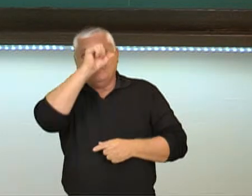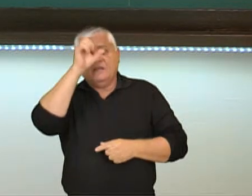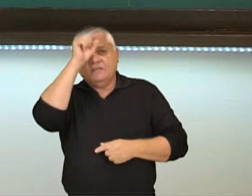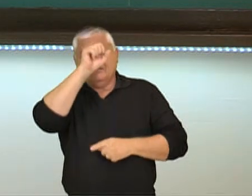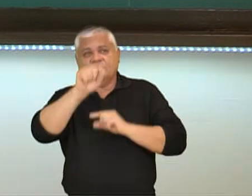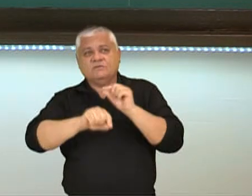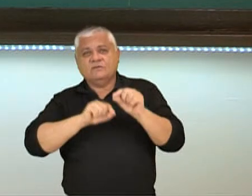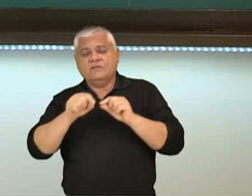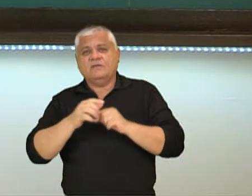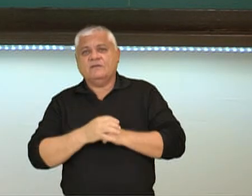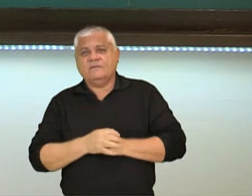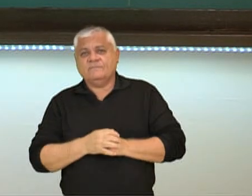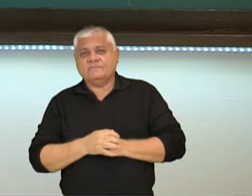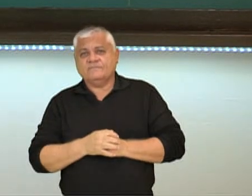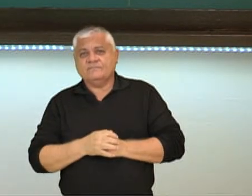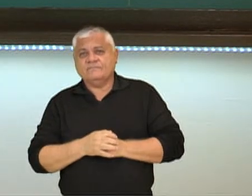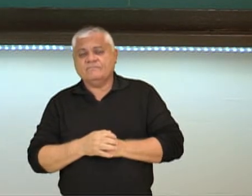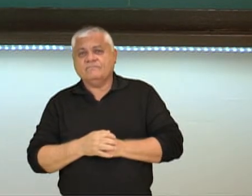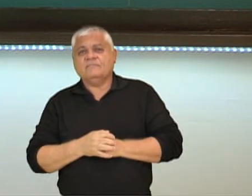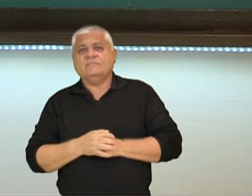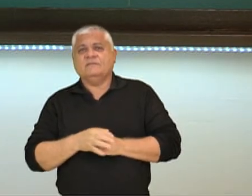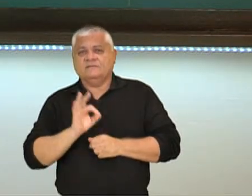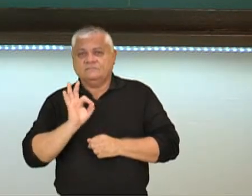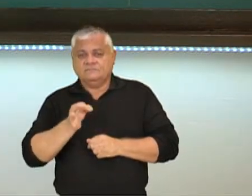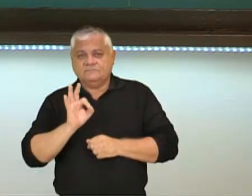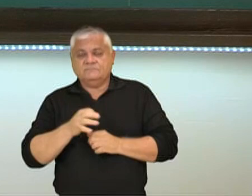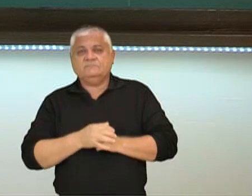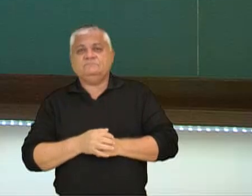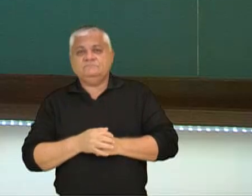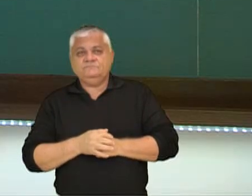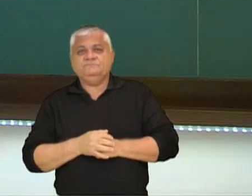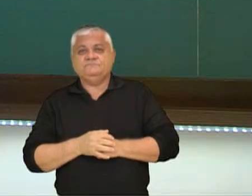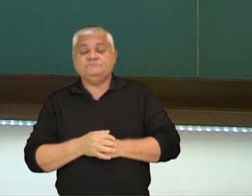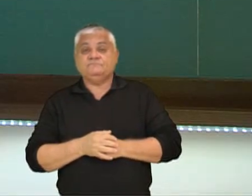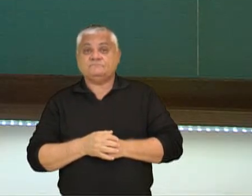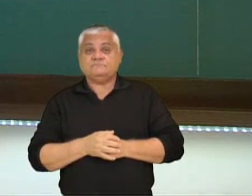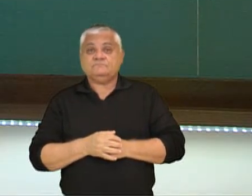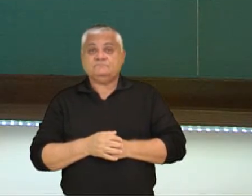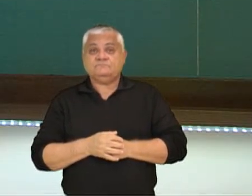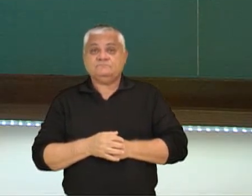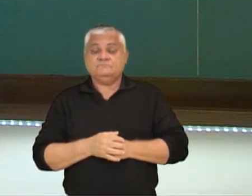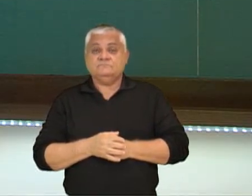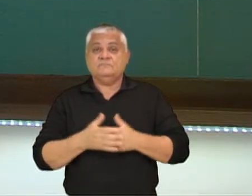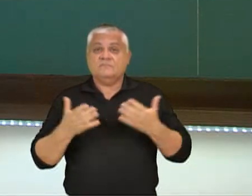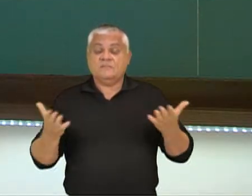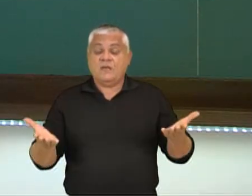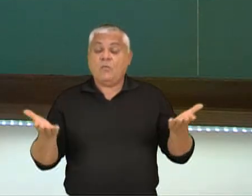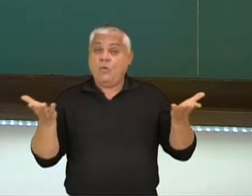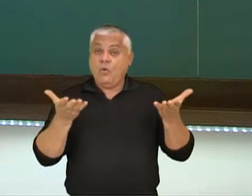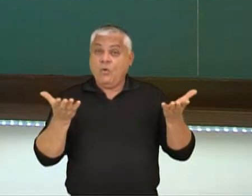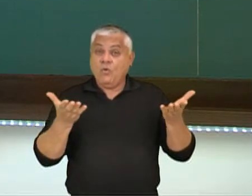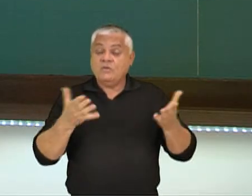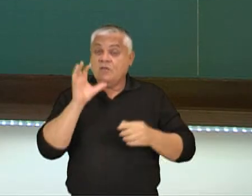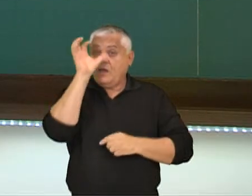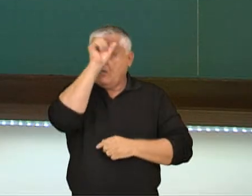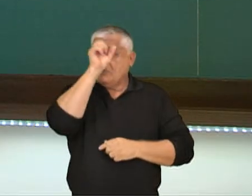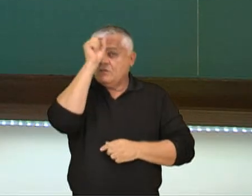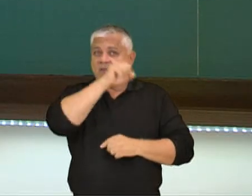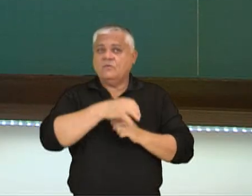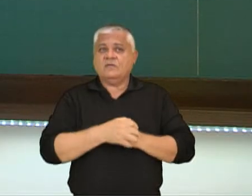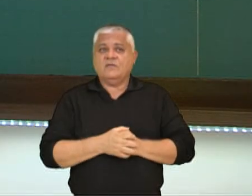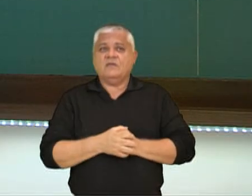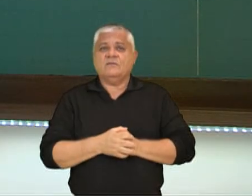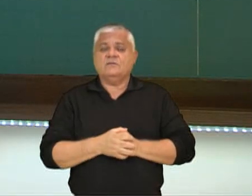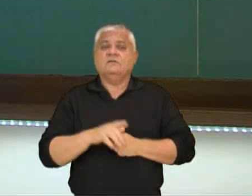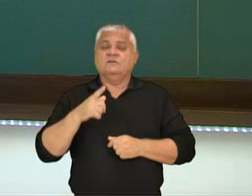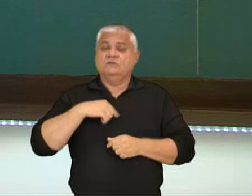Fala aí para mim. Ah, isso aí, né? Então, meu querido e minha querida, vamos ver o que te viu hoje na aula? Tá aqui.